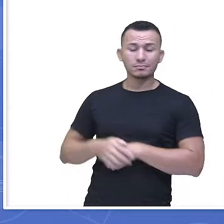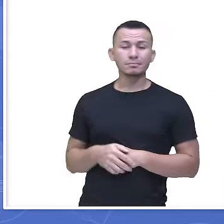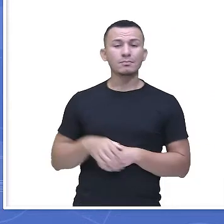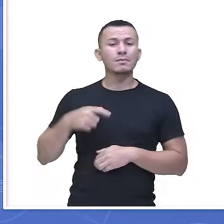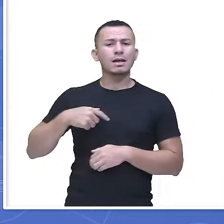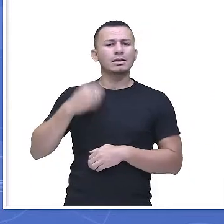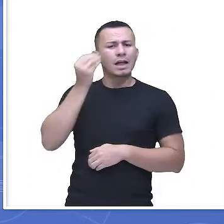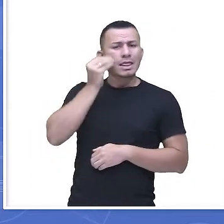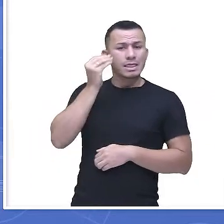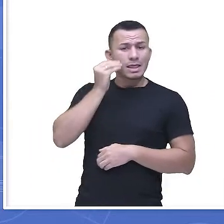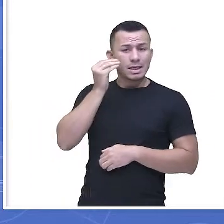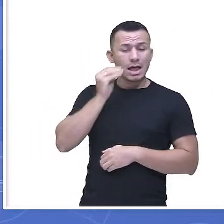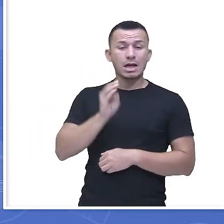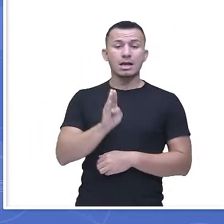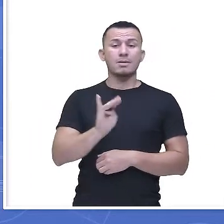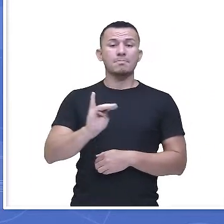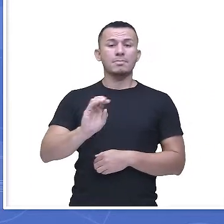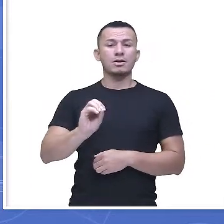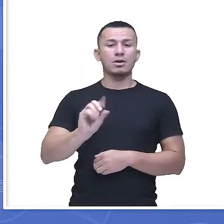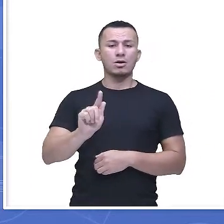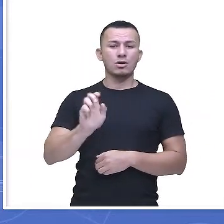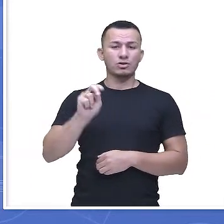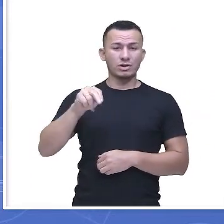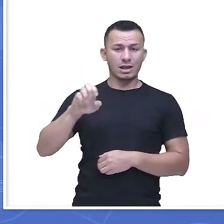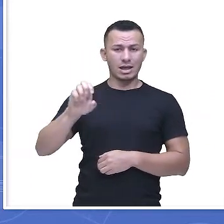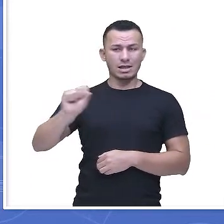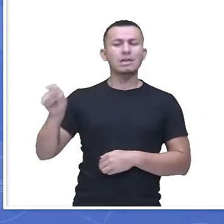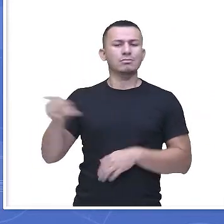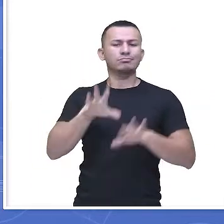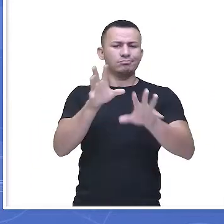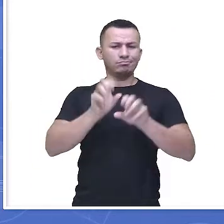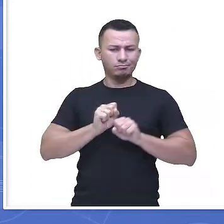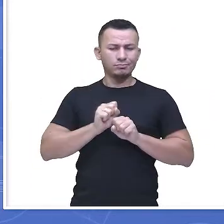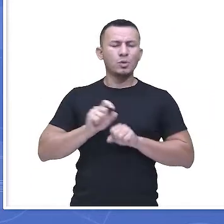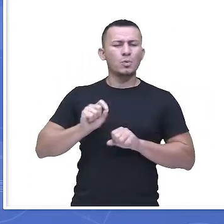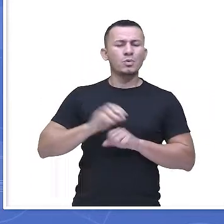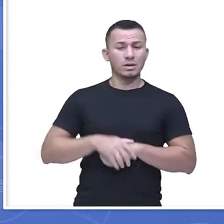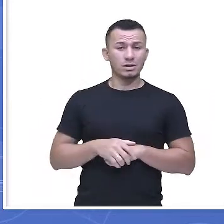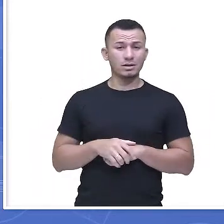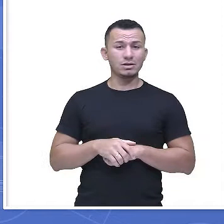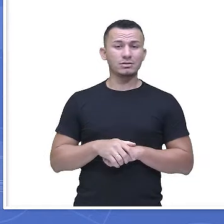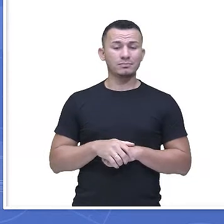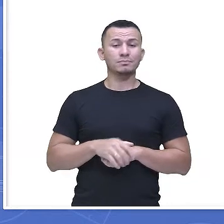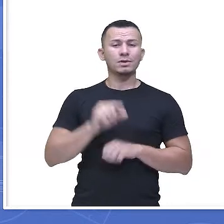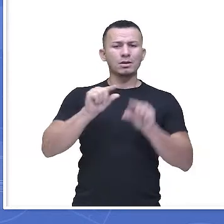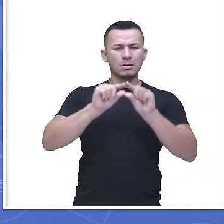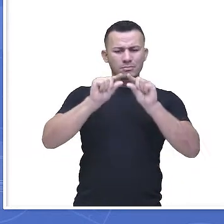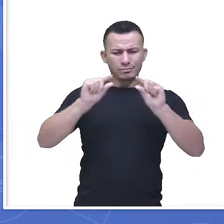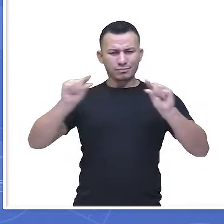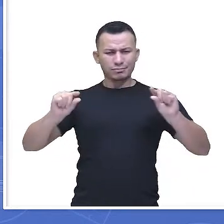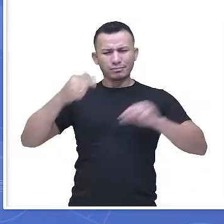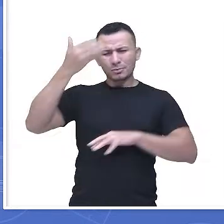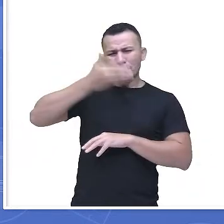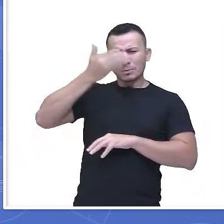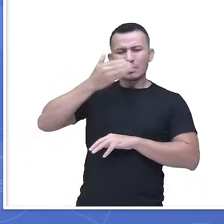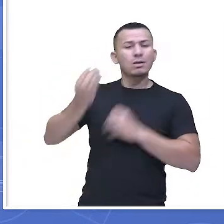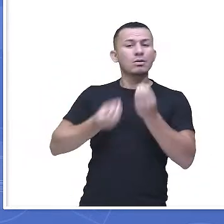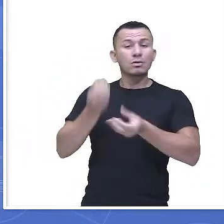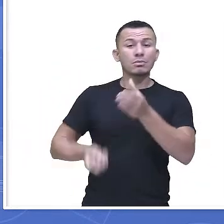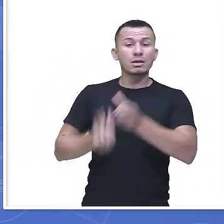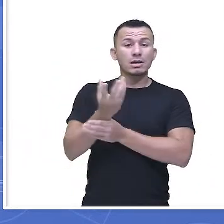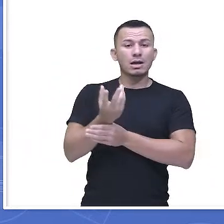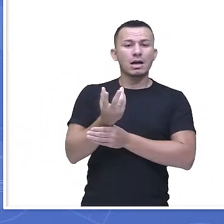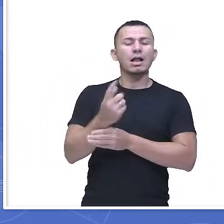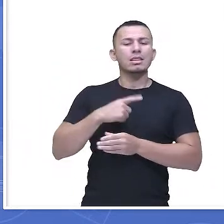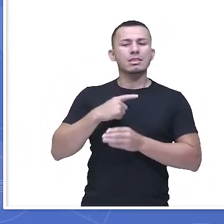a biogênese, que afirma que os micro-organismos surgem a partir de